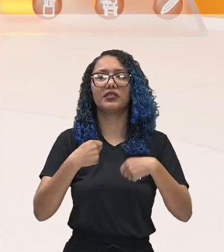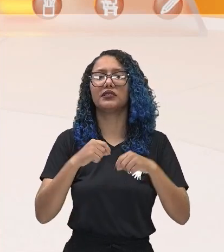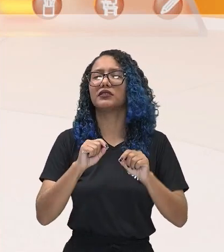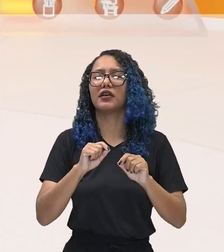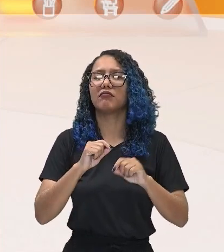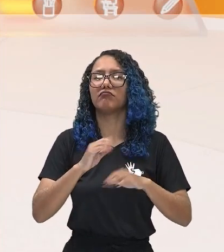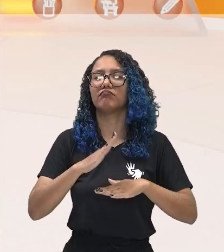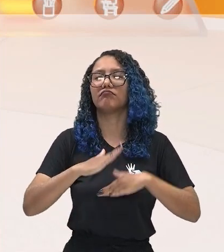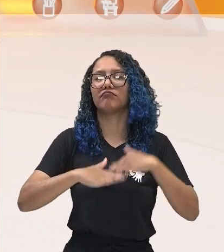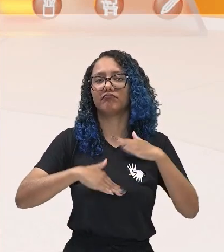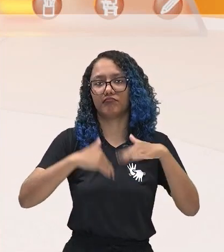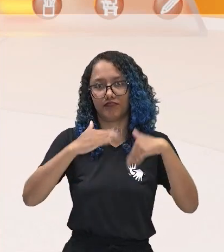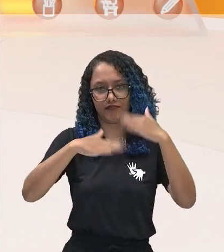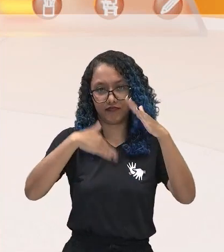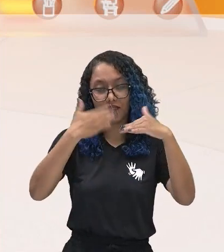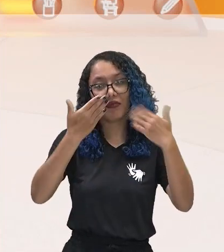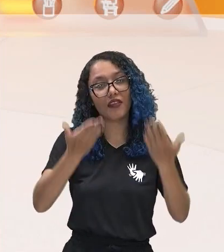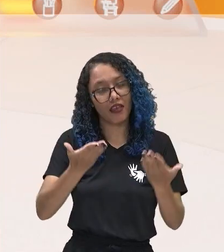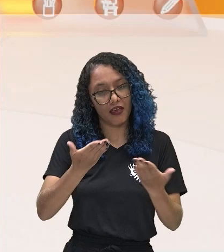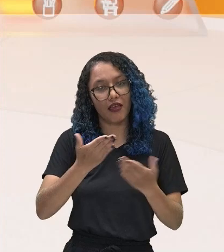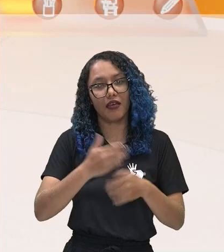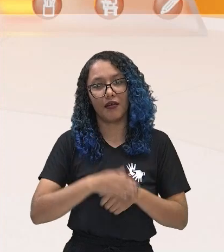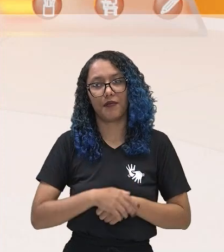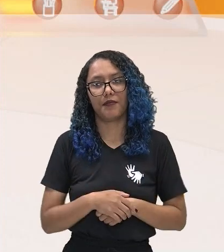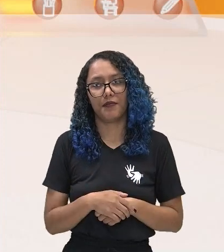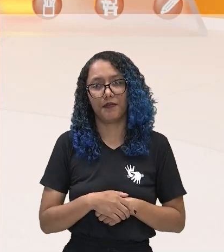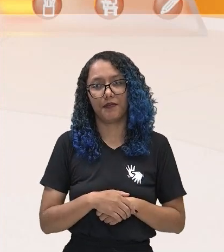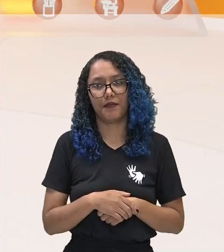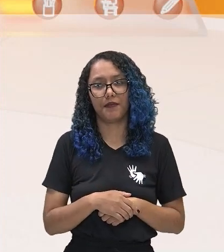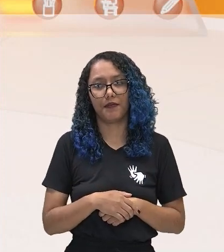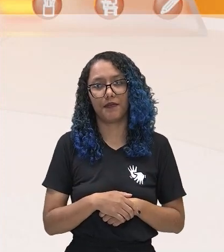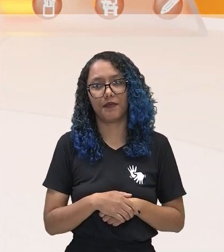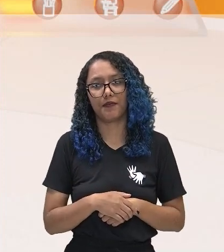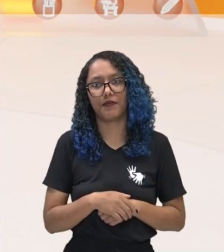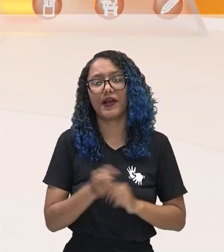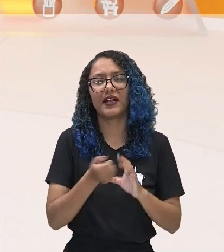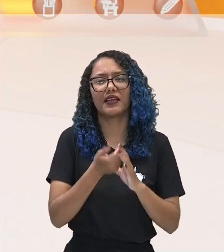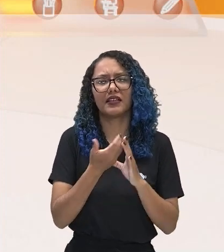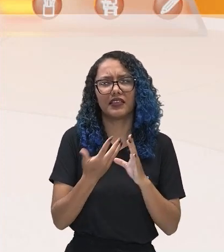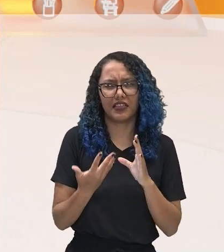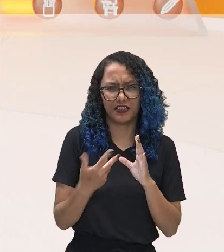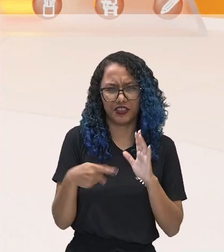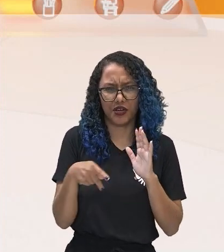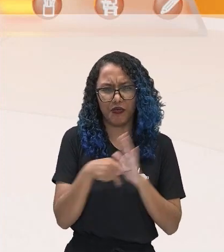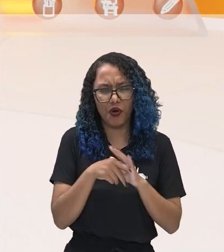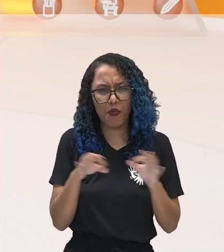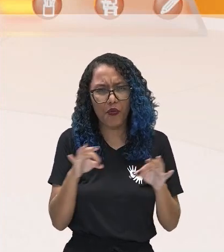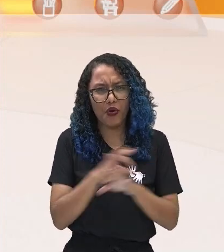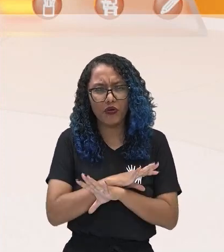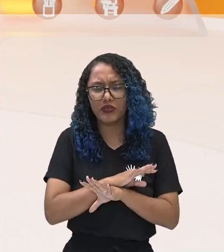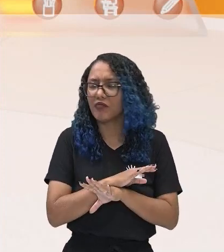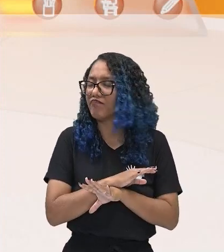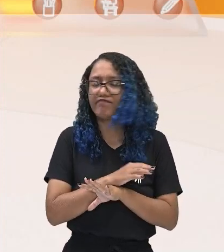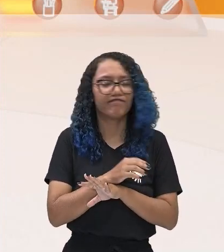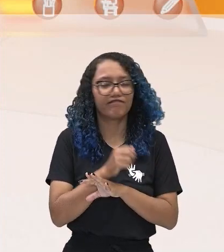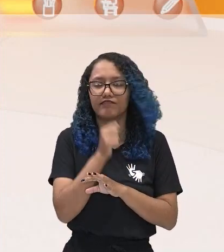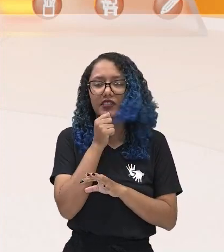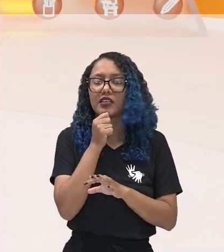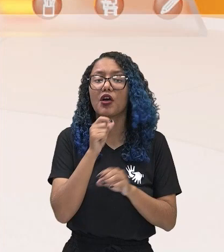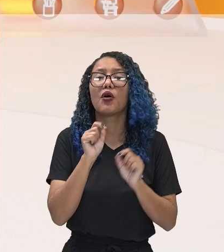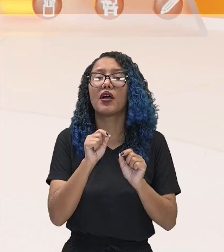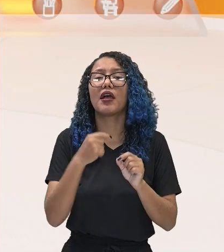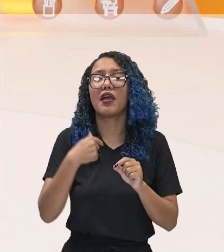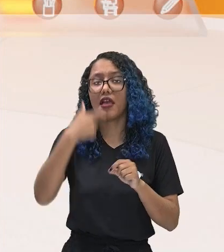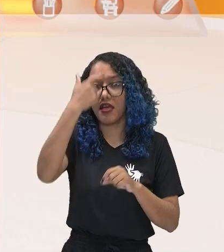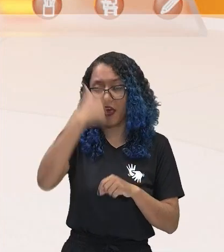É essa a ideia aí, tá? Uma essência que determine? Não. O que é que eu vou fazer? Eu vou constituir esta essência na